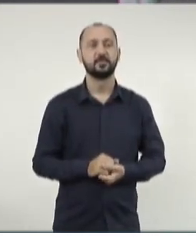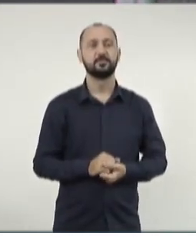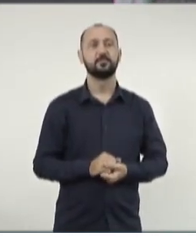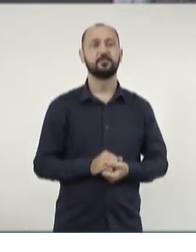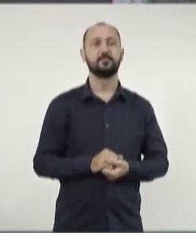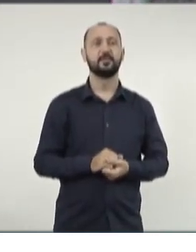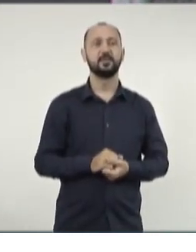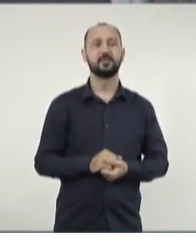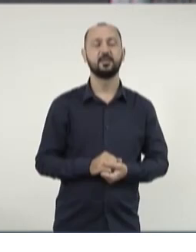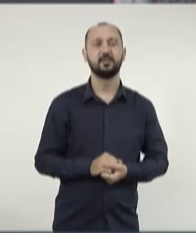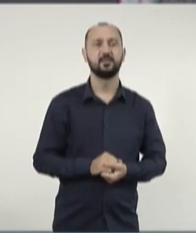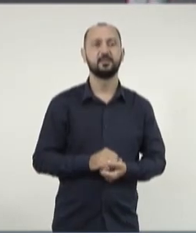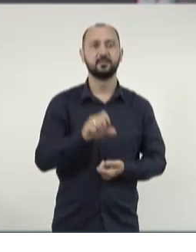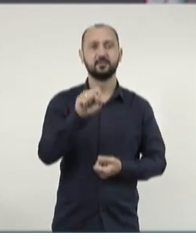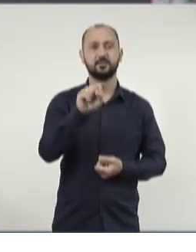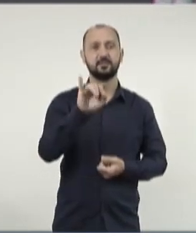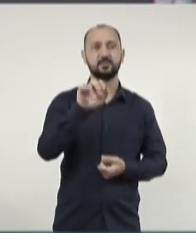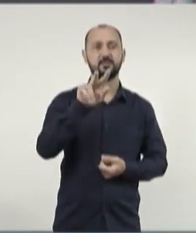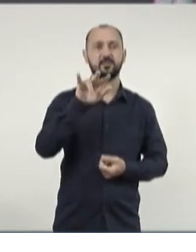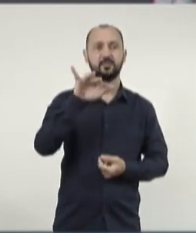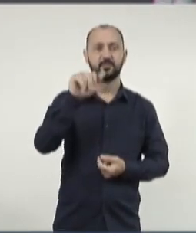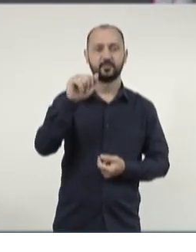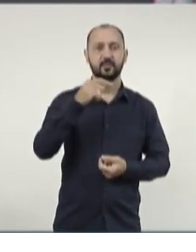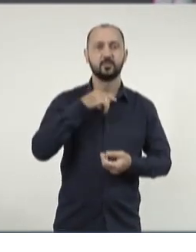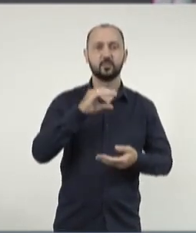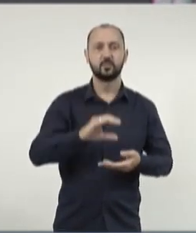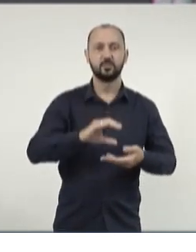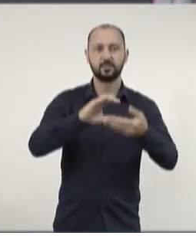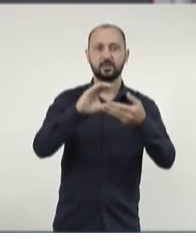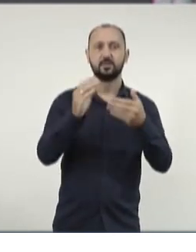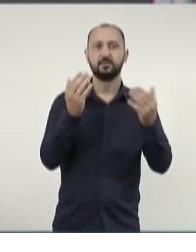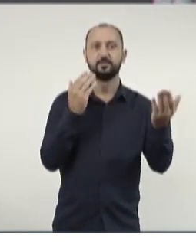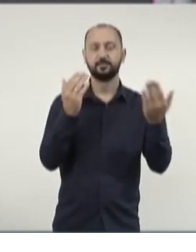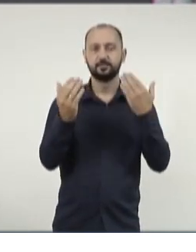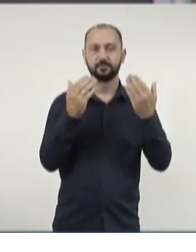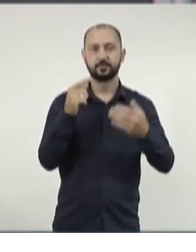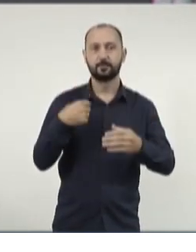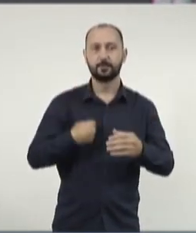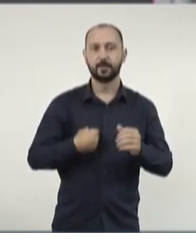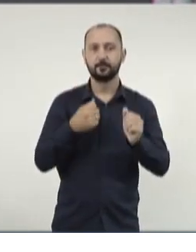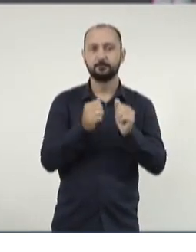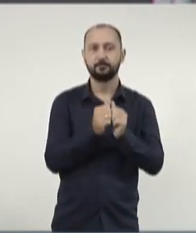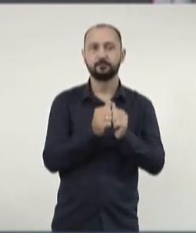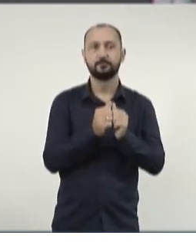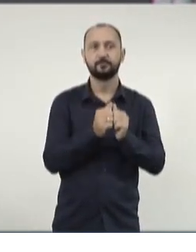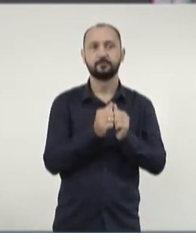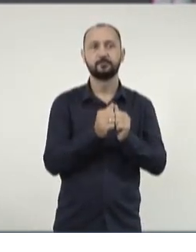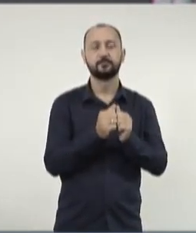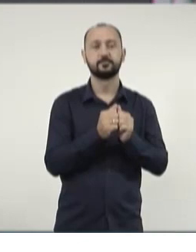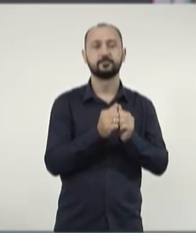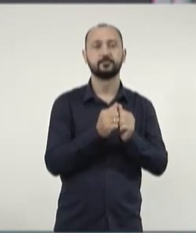A Silvia Nara Escobar, representante do Conselho Regional de Psicologia, está aqui, gostaria também de